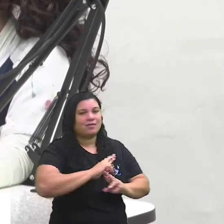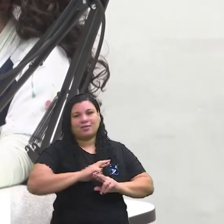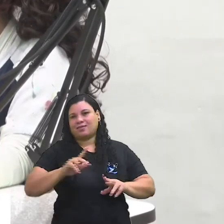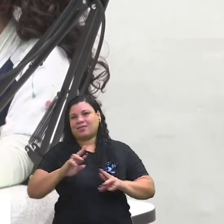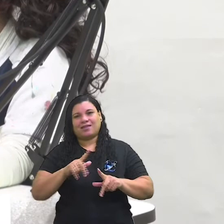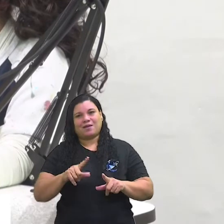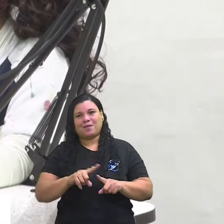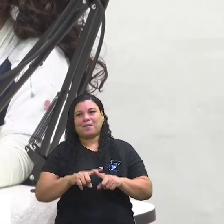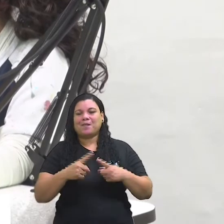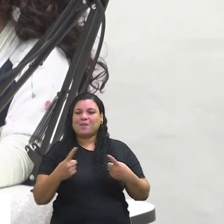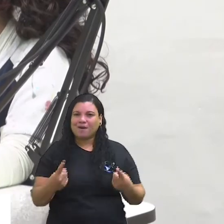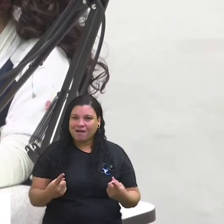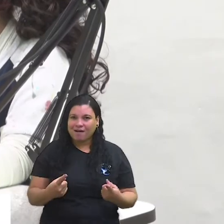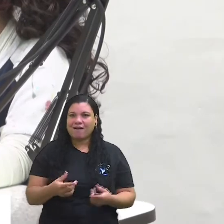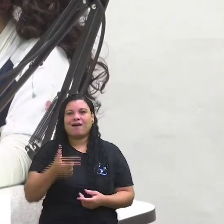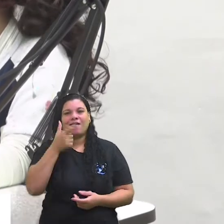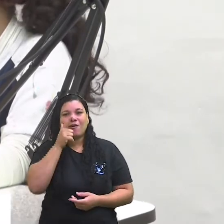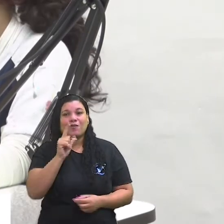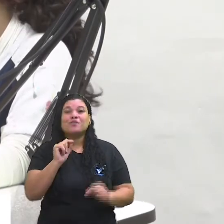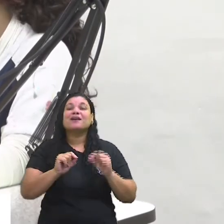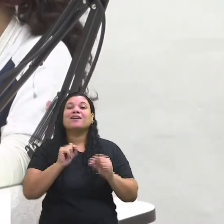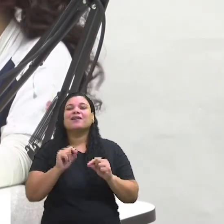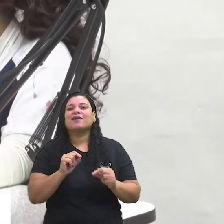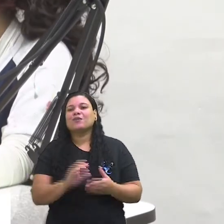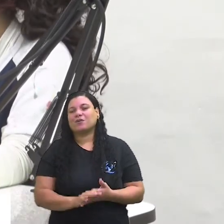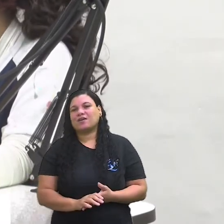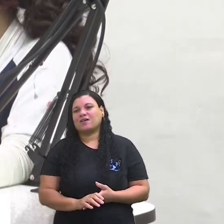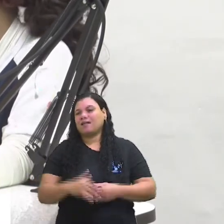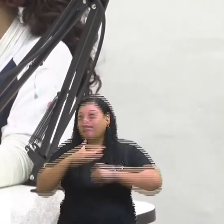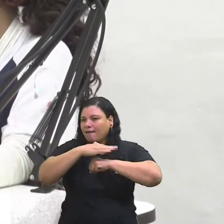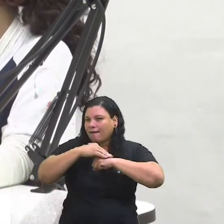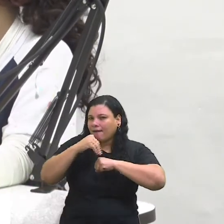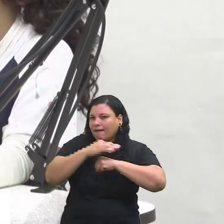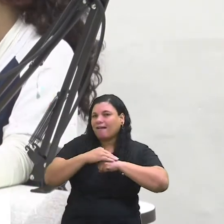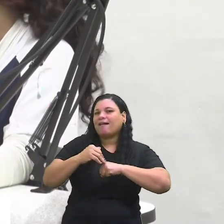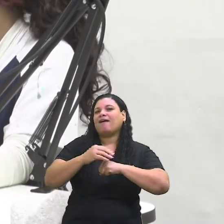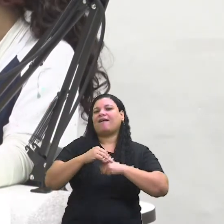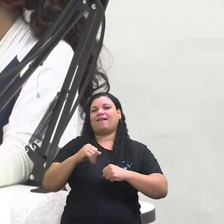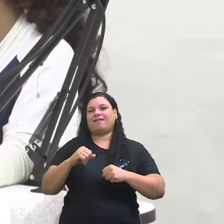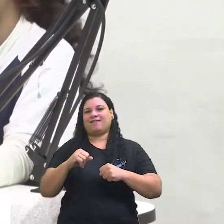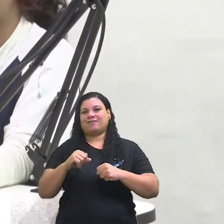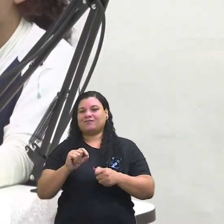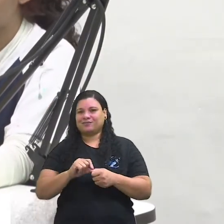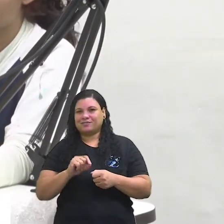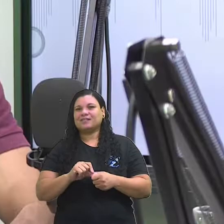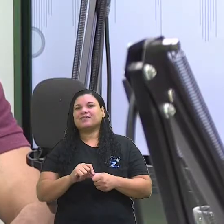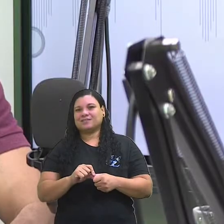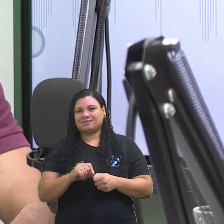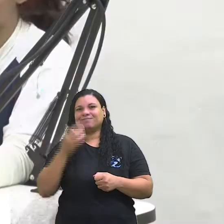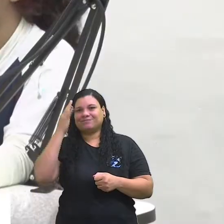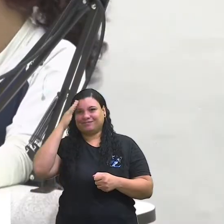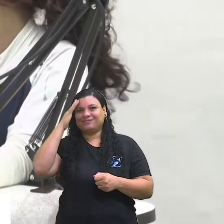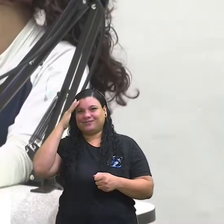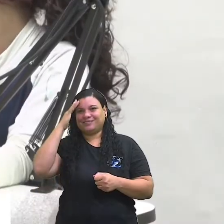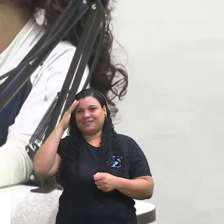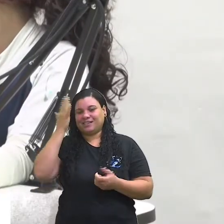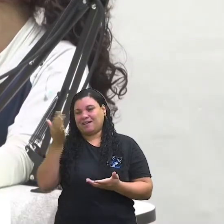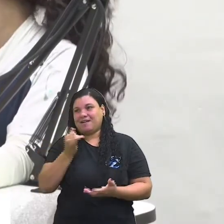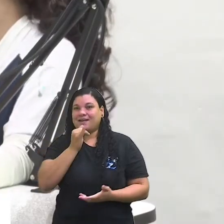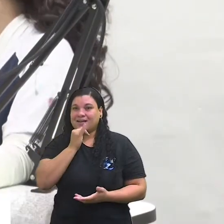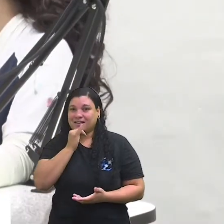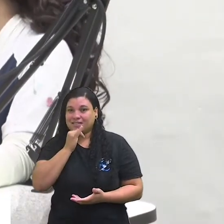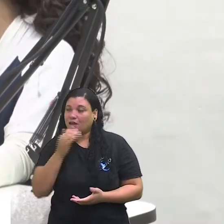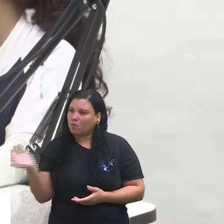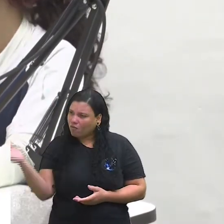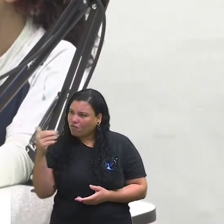Pode chegar assim com uma flor, ou com um bombom, ou alguma coisa, já é uma forma. Comida salva tudo. Comida